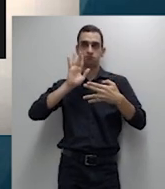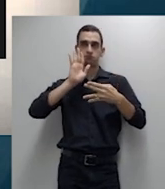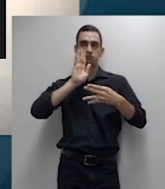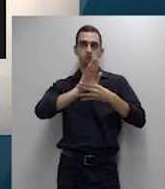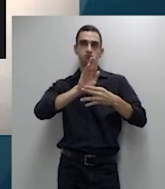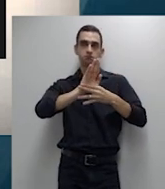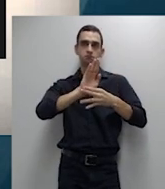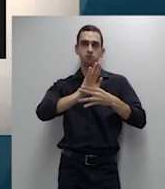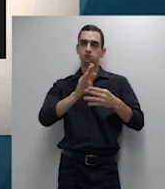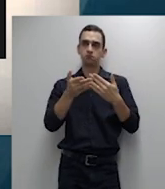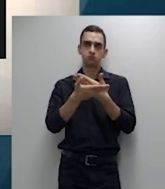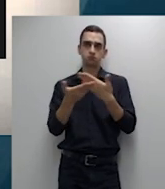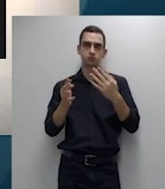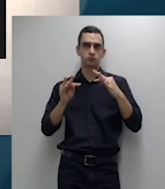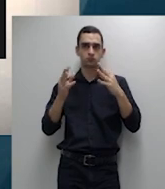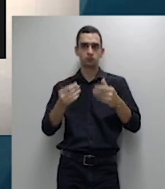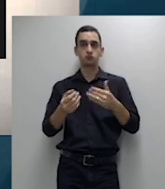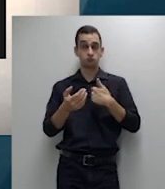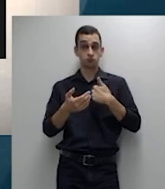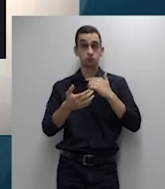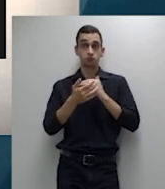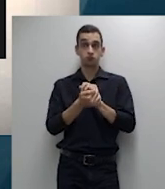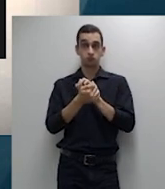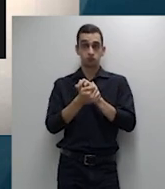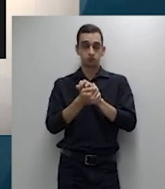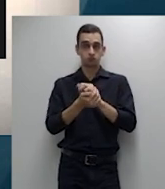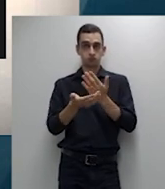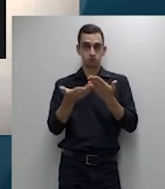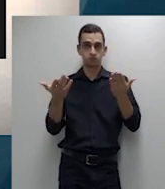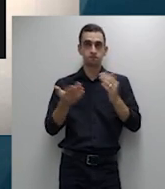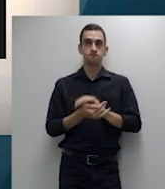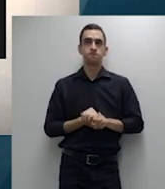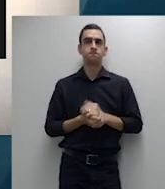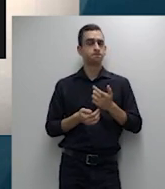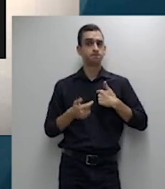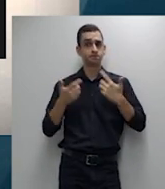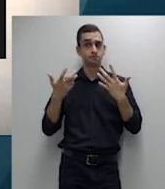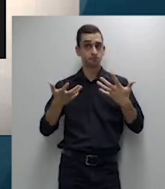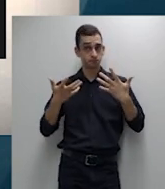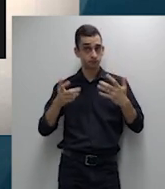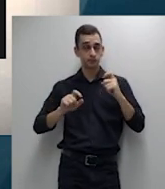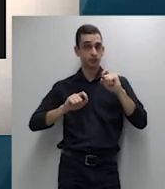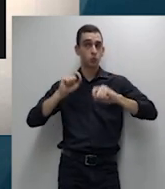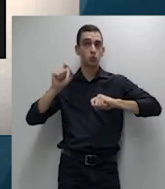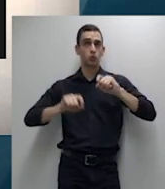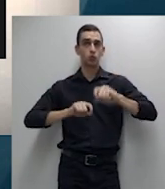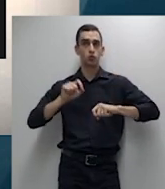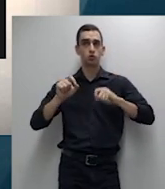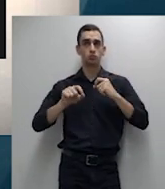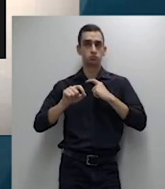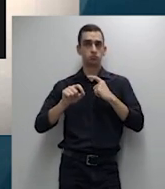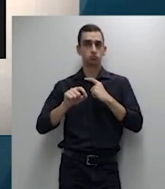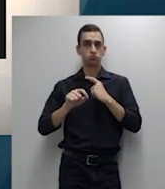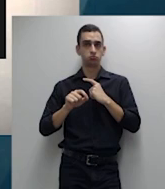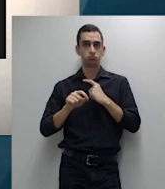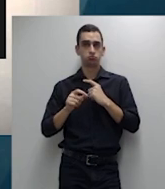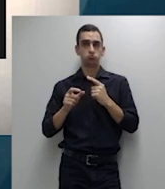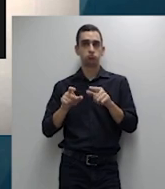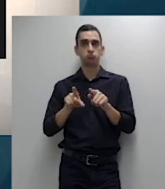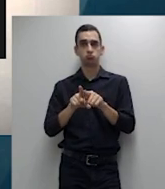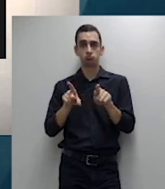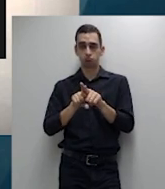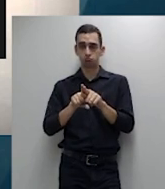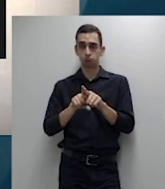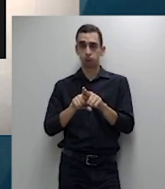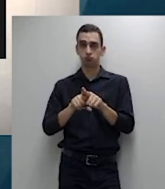a digo até gostaria eu na na que era Deus